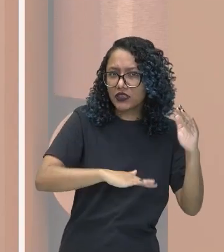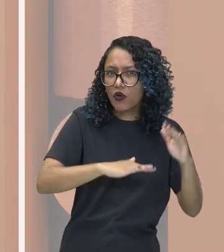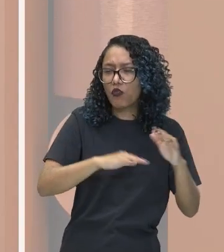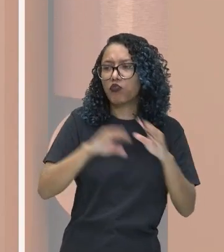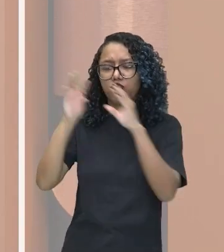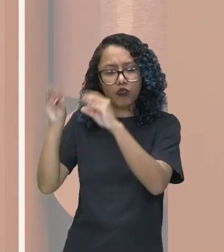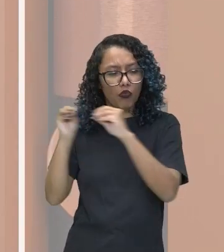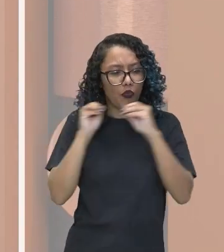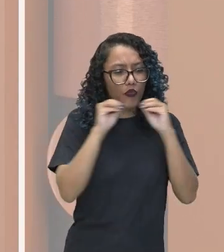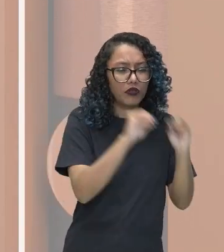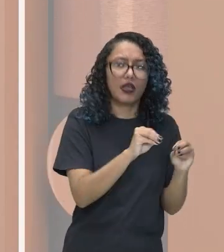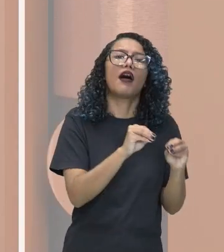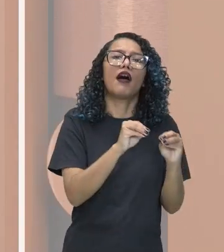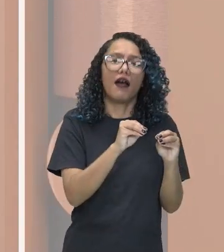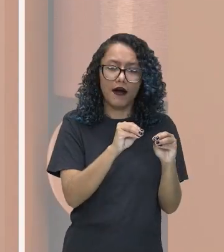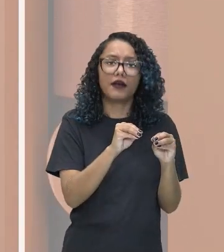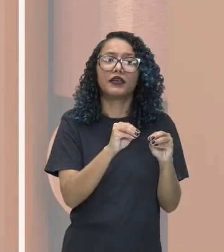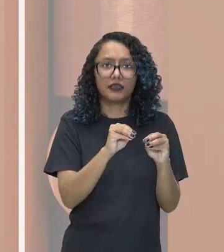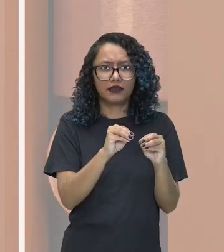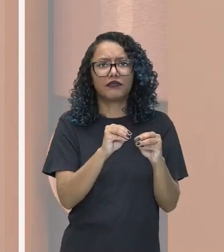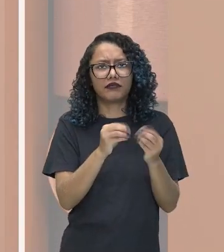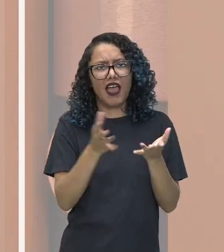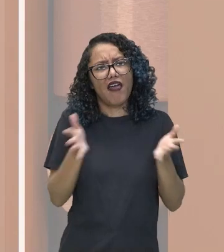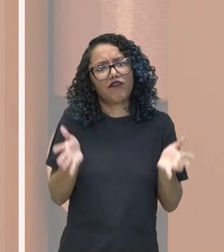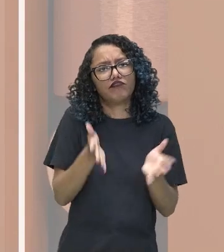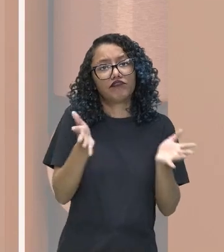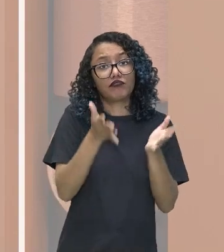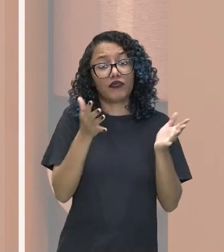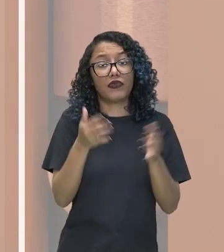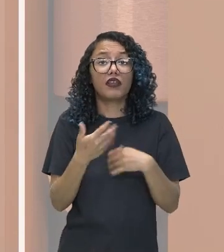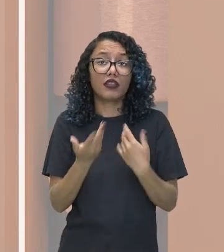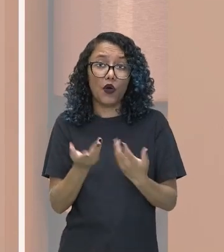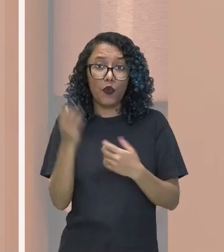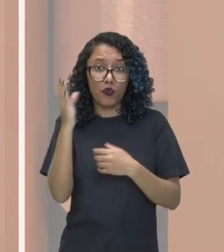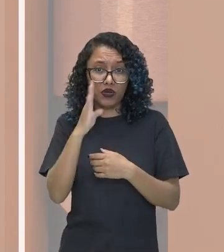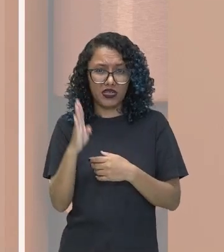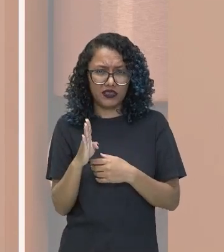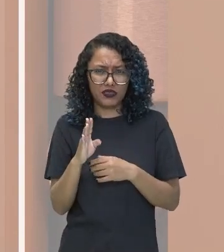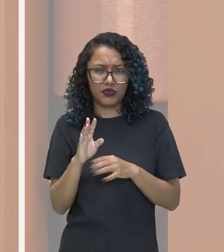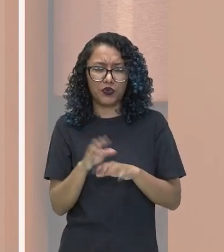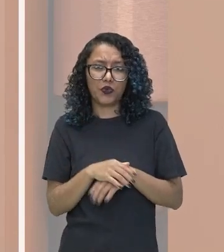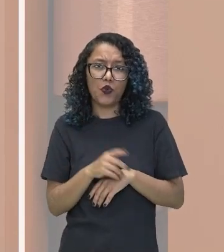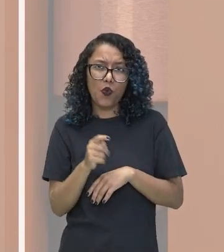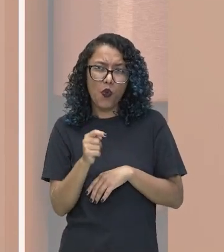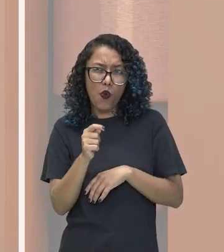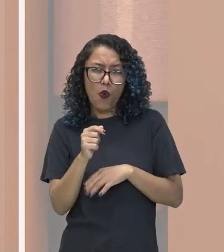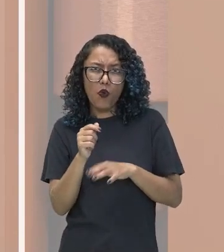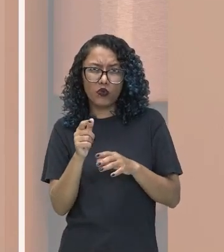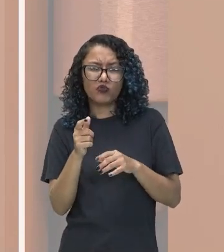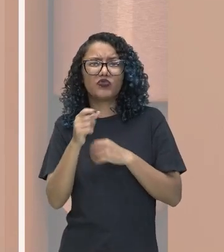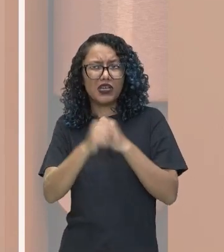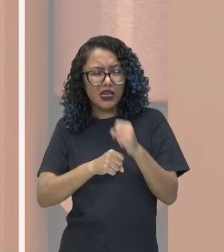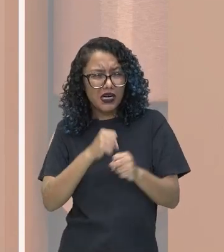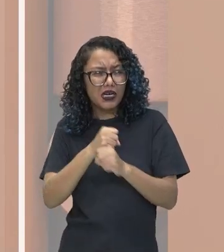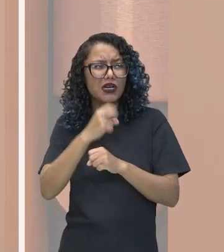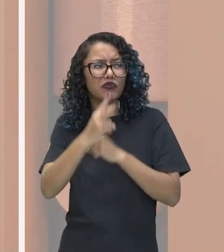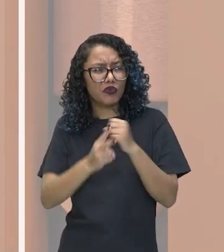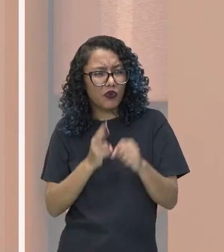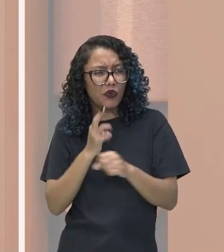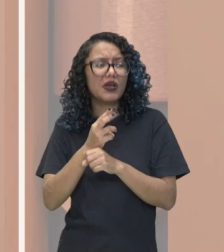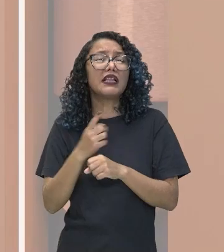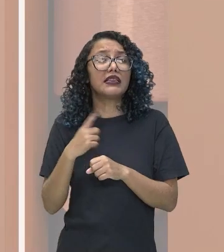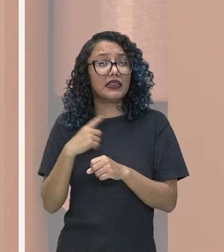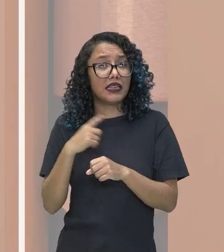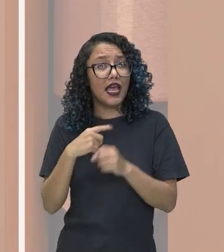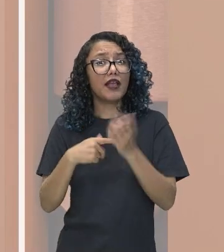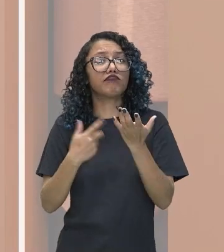que haja um estímulo. Inclusive, o Brasil todo ano acaba acontecendo processos de seleção